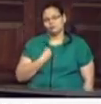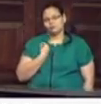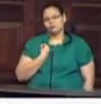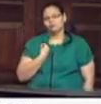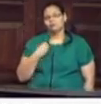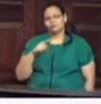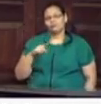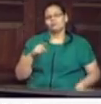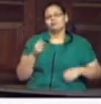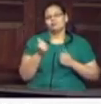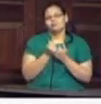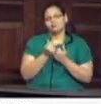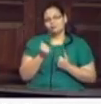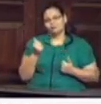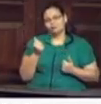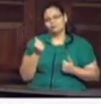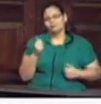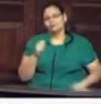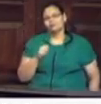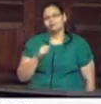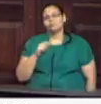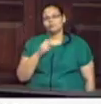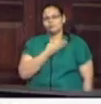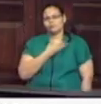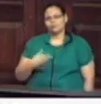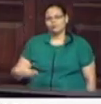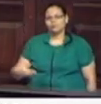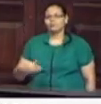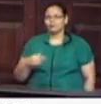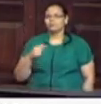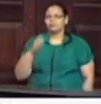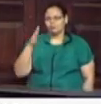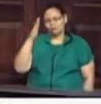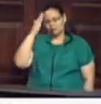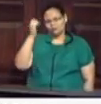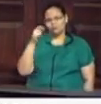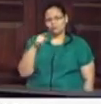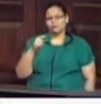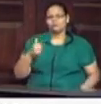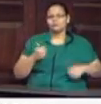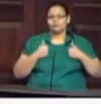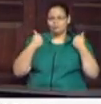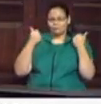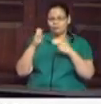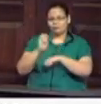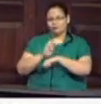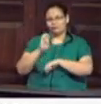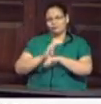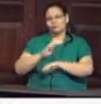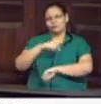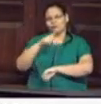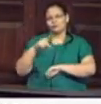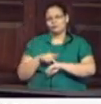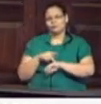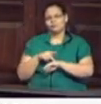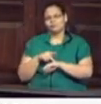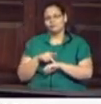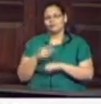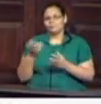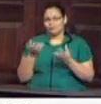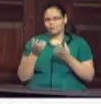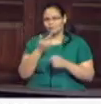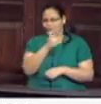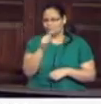era vice-governador e sei o quanto o senhor é um orgulho para esse Estado e para esse país. Quisera os